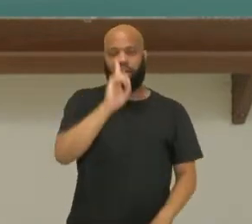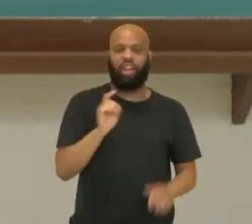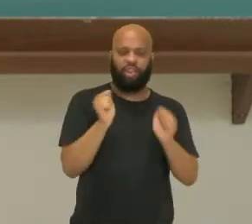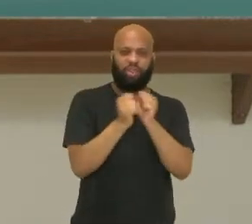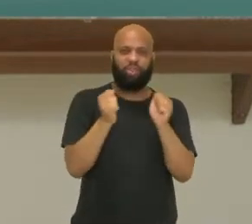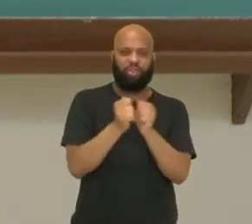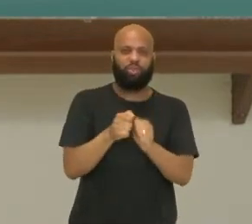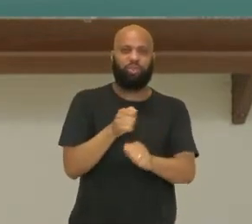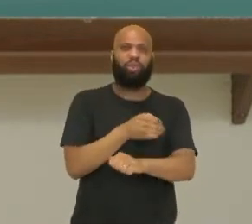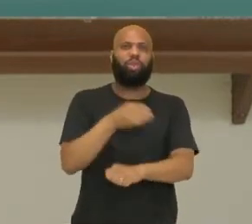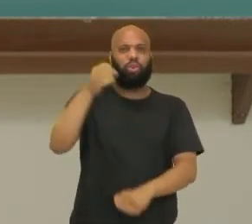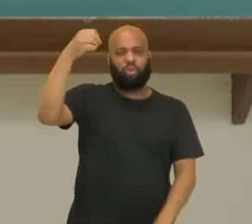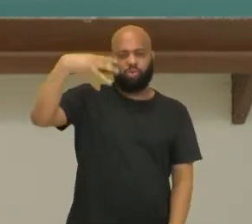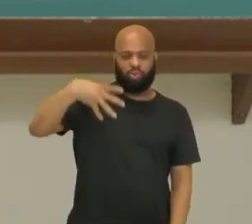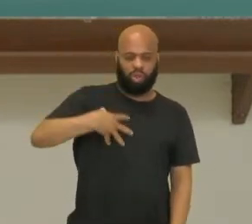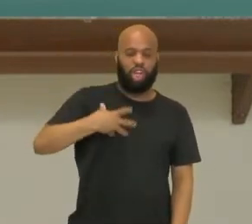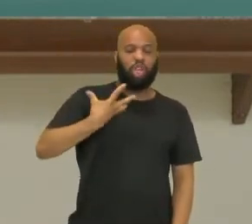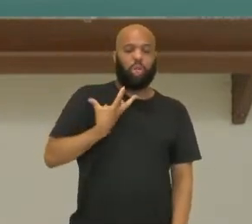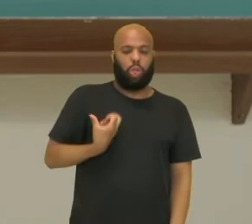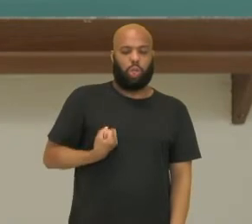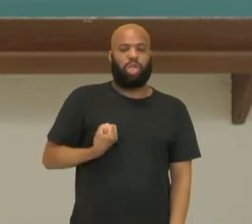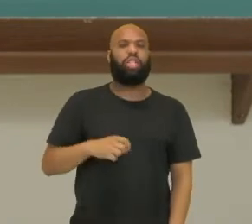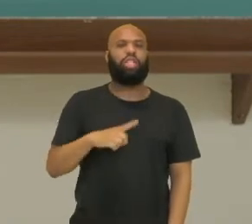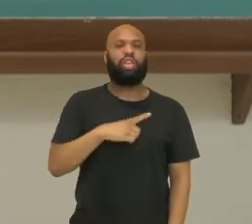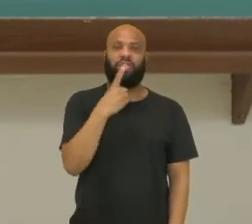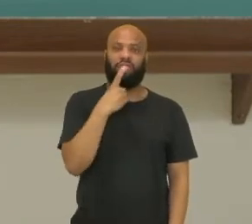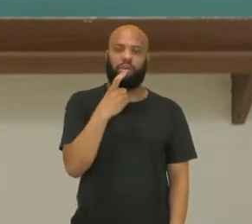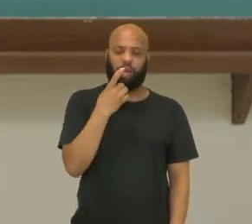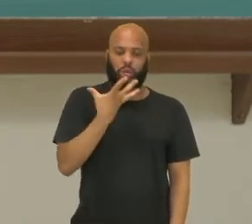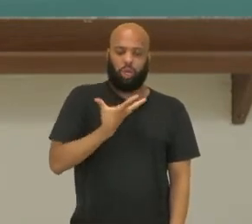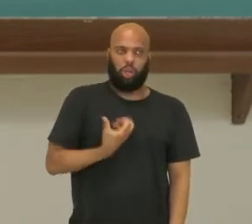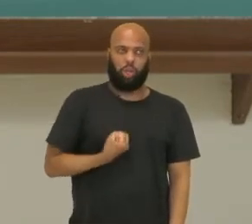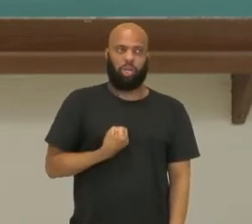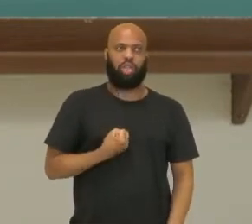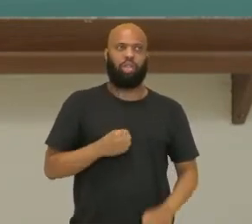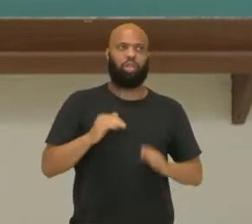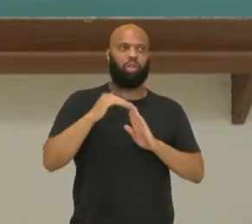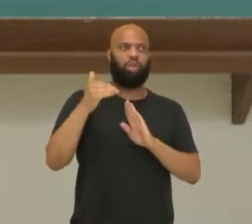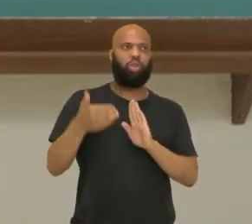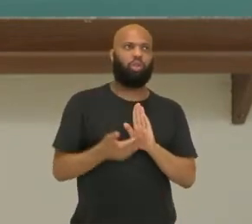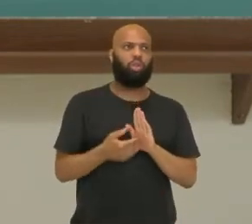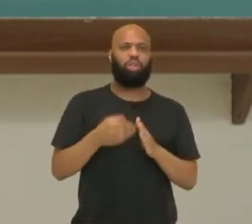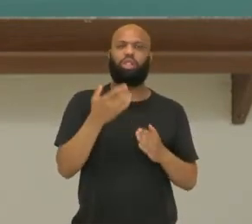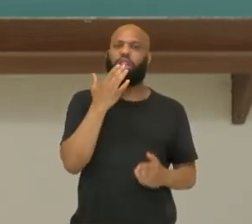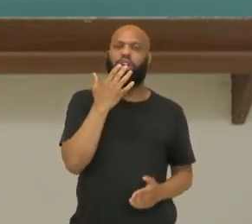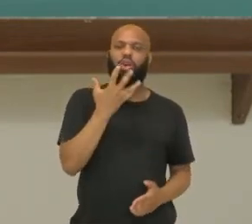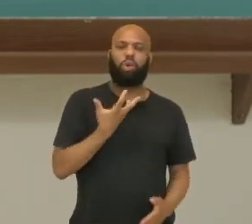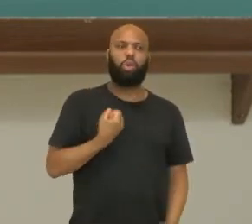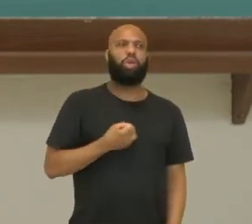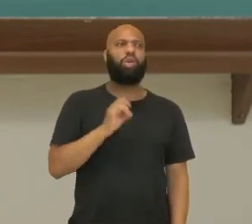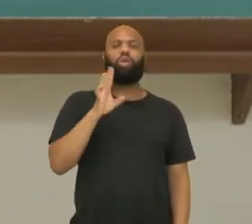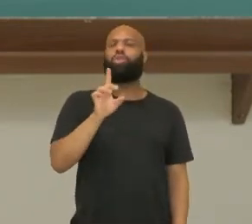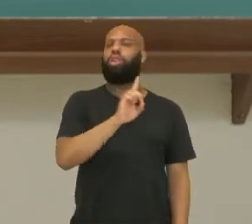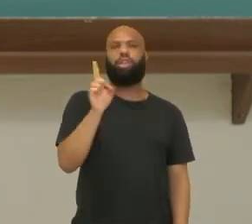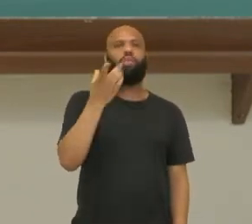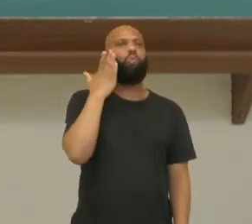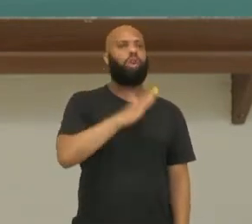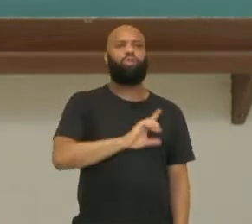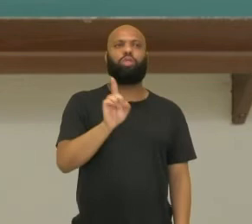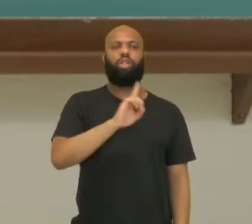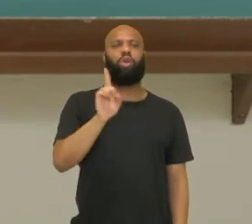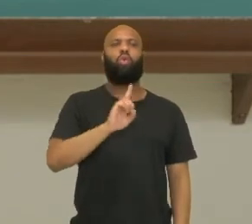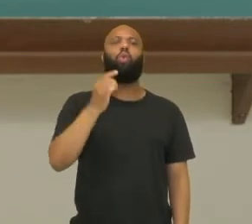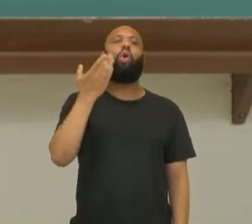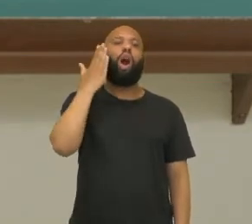aqui, esse material absorve. Vem o vermelho, esse material absorve. Todas as cores esse material absorve. Ele só não absorve o azul.